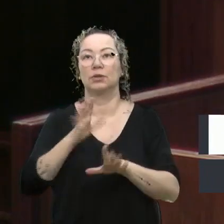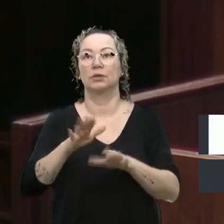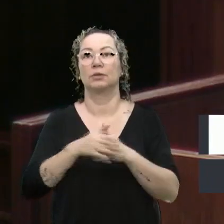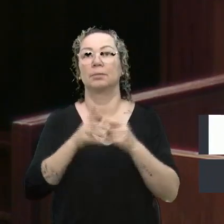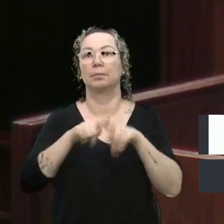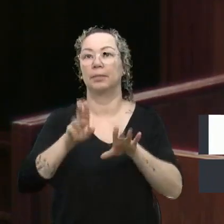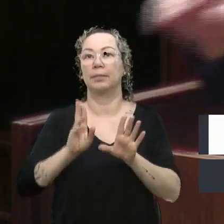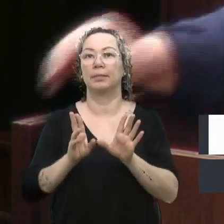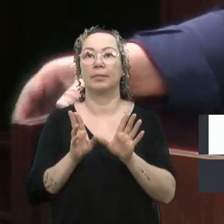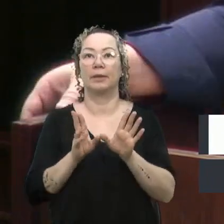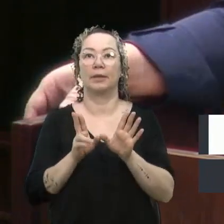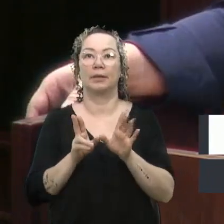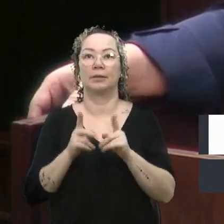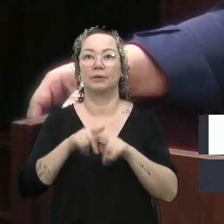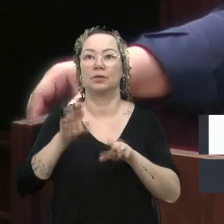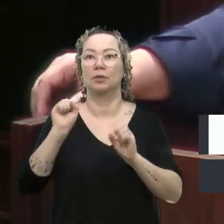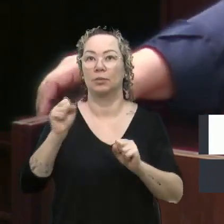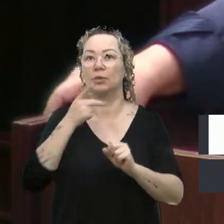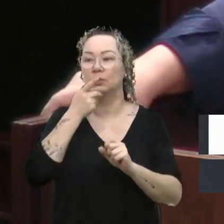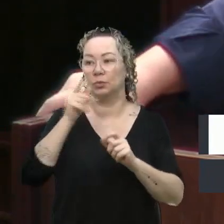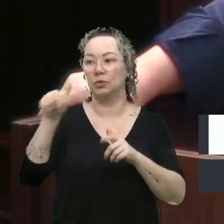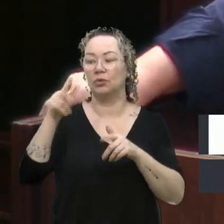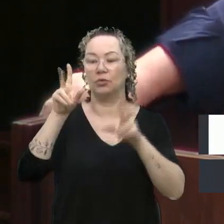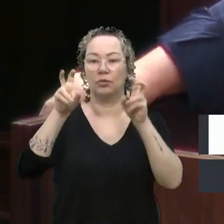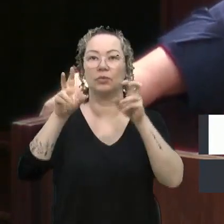vamos, sua parte, depois vou entrar no outro tema.